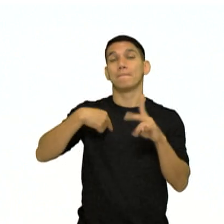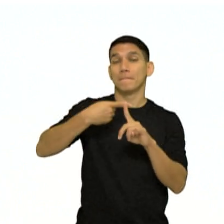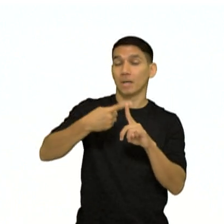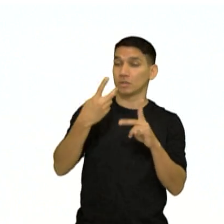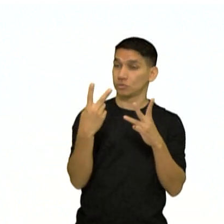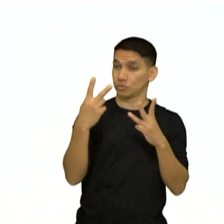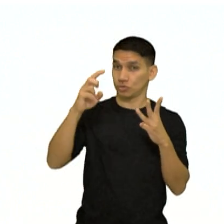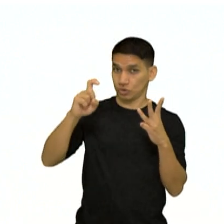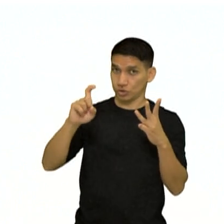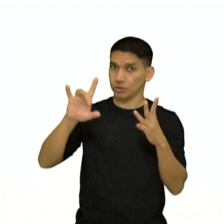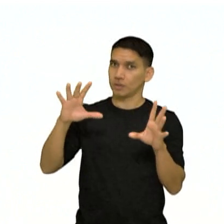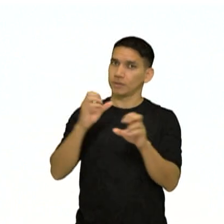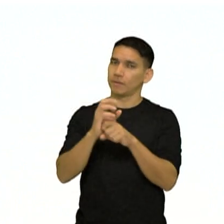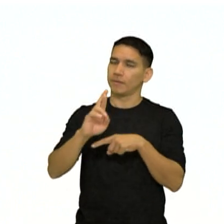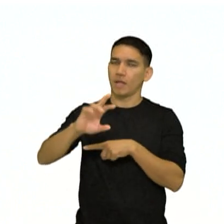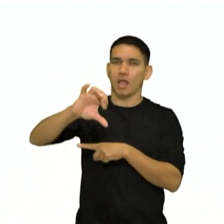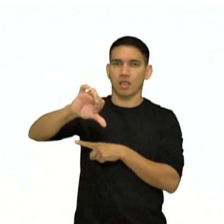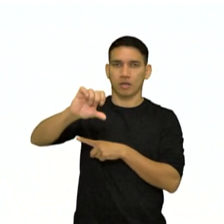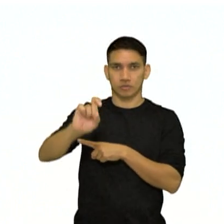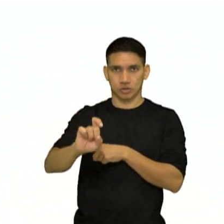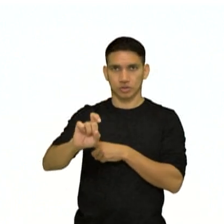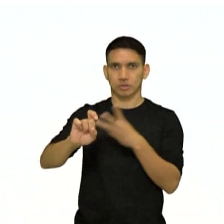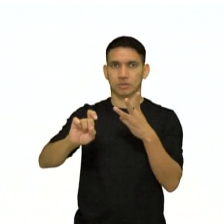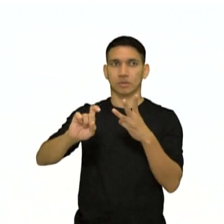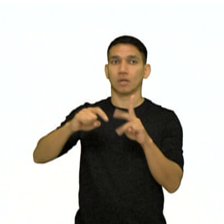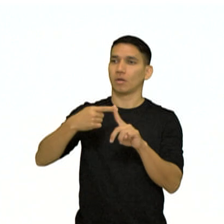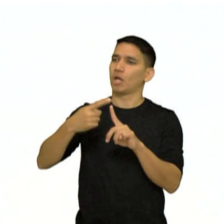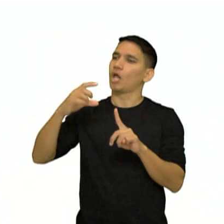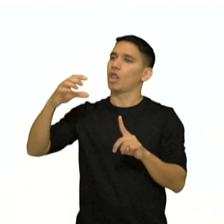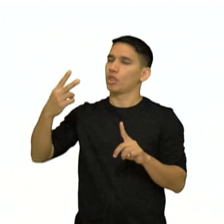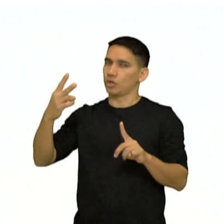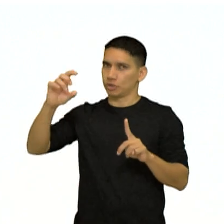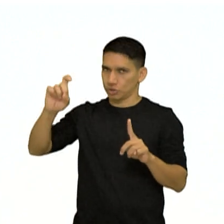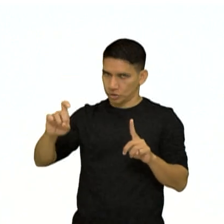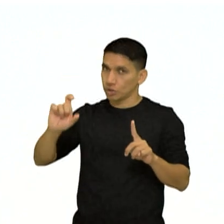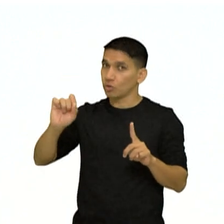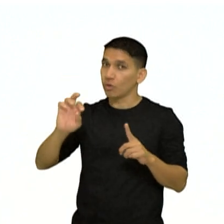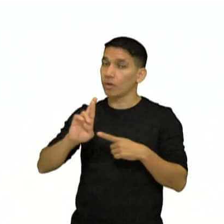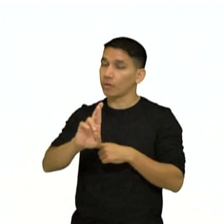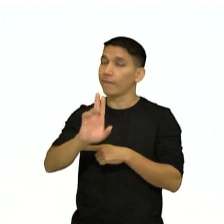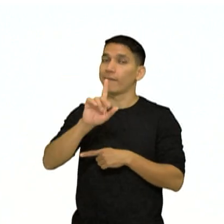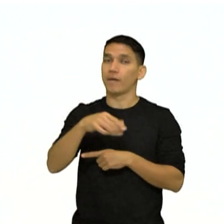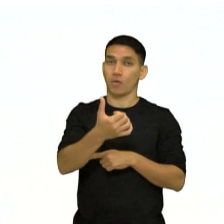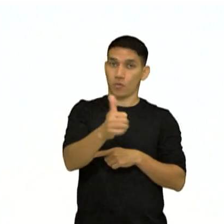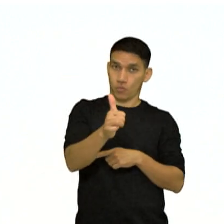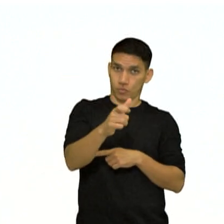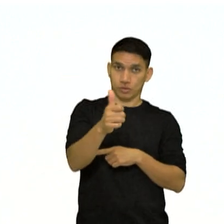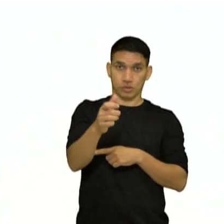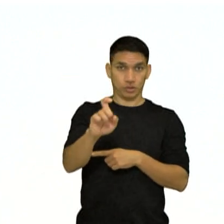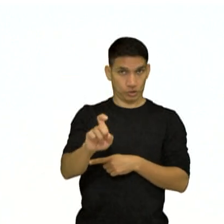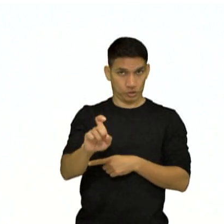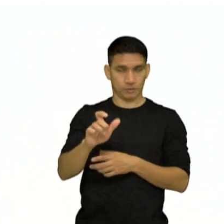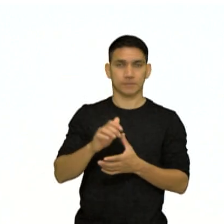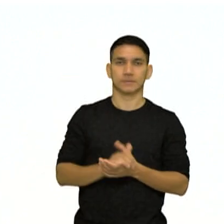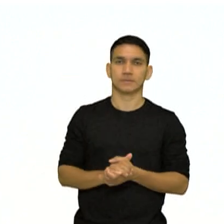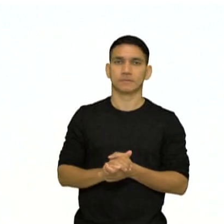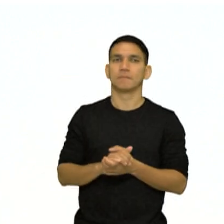é 9x esse lado aqui 2x Vai dar quanto 11x